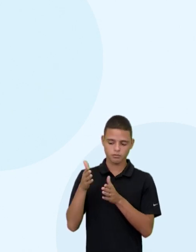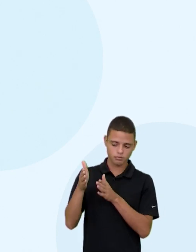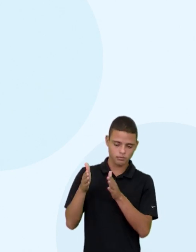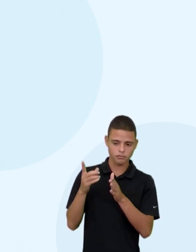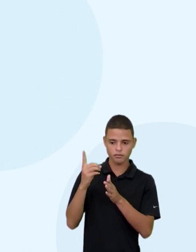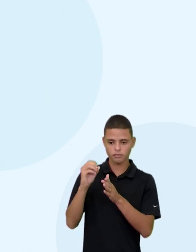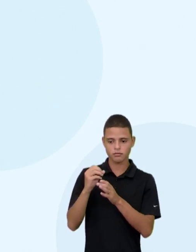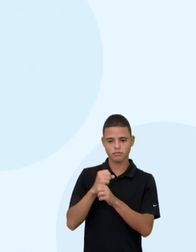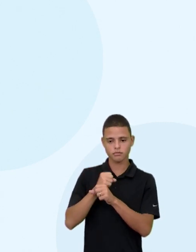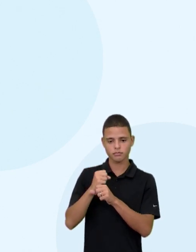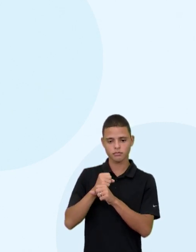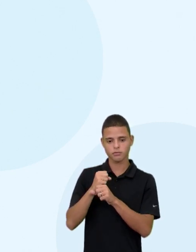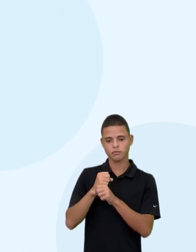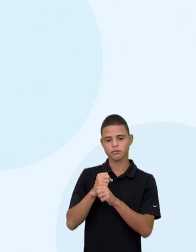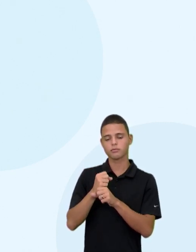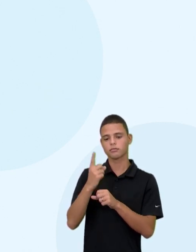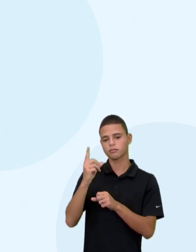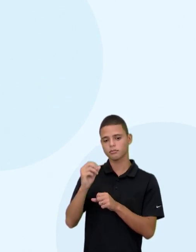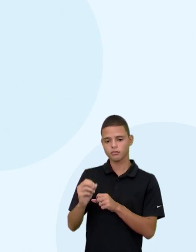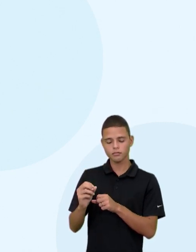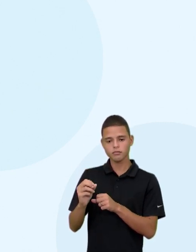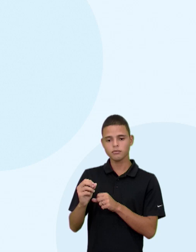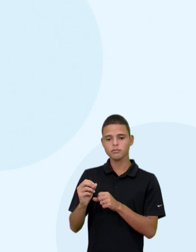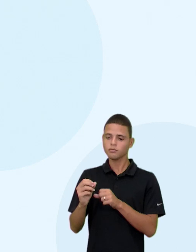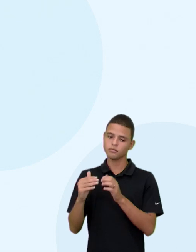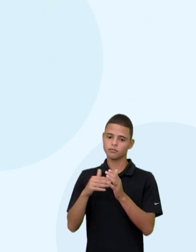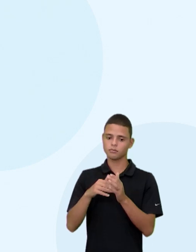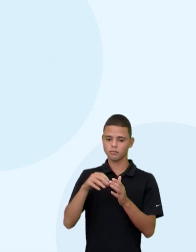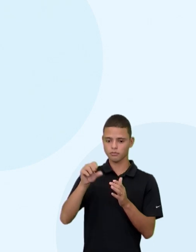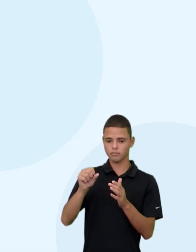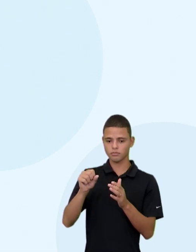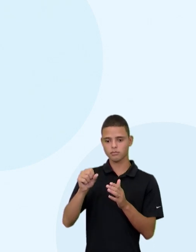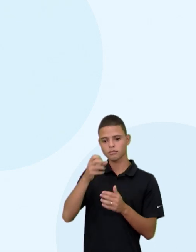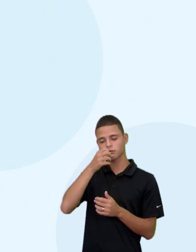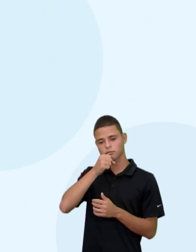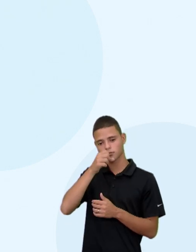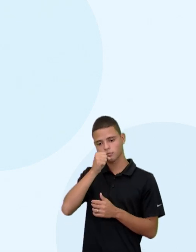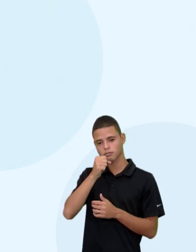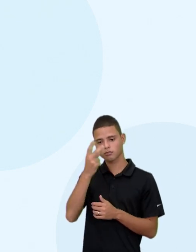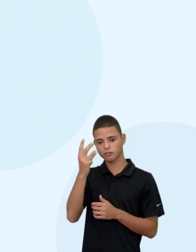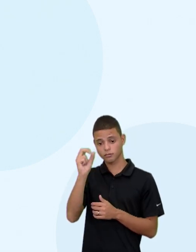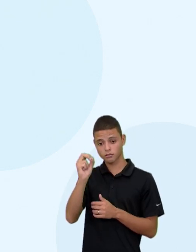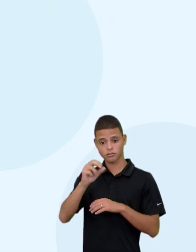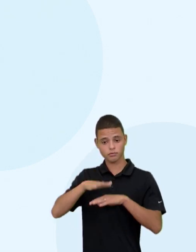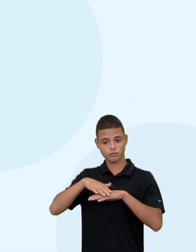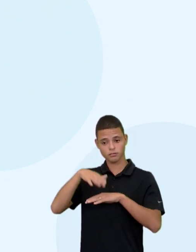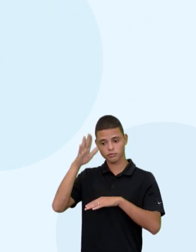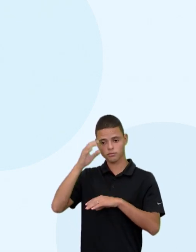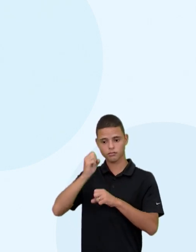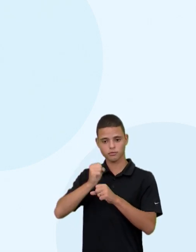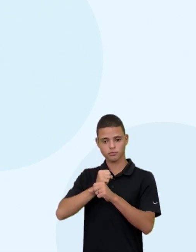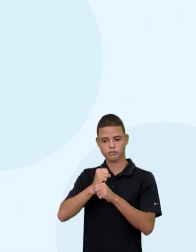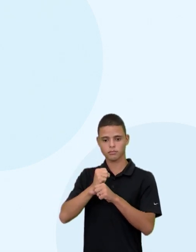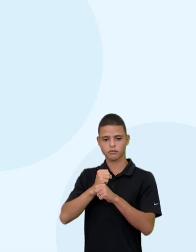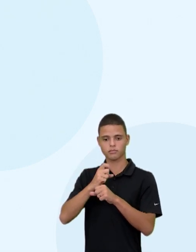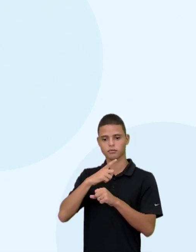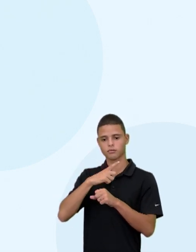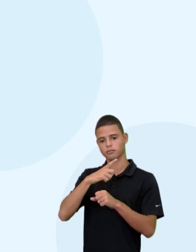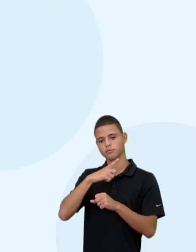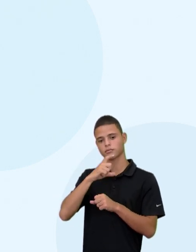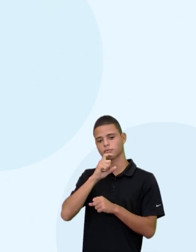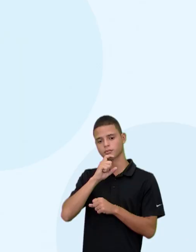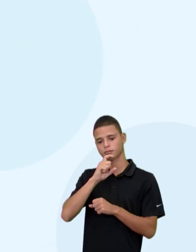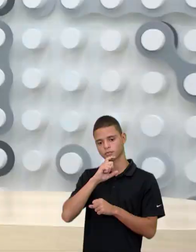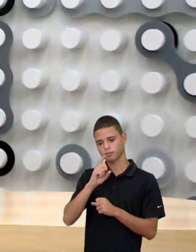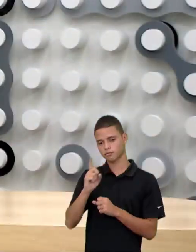10 a 19 anos está em laranja, né, que aí tem uma menor porcentagem, e de 20 anos ou mais, né, também lá em verde, mostrando